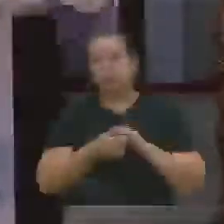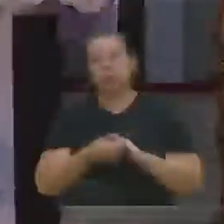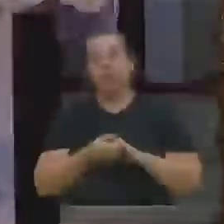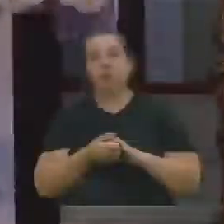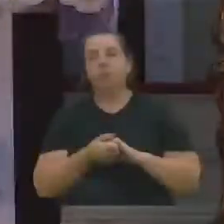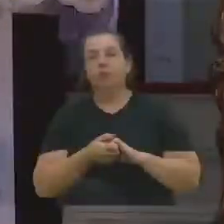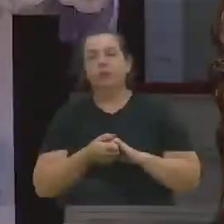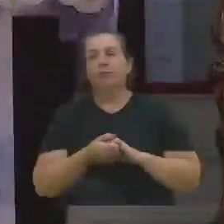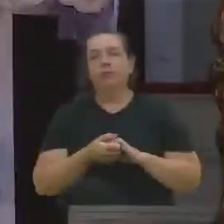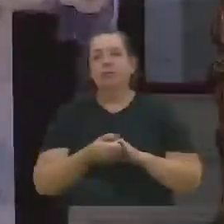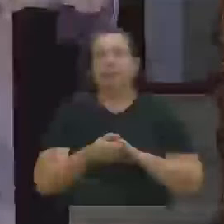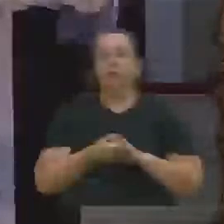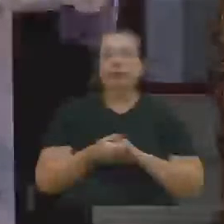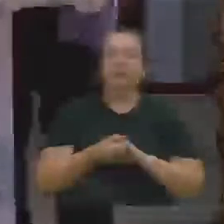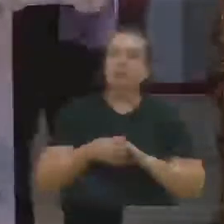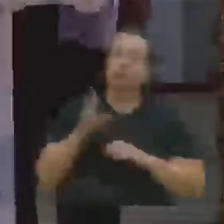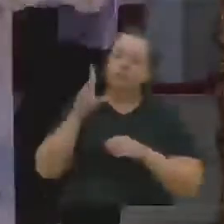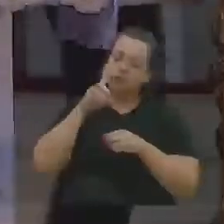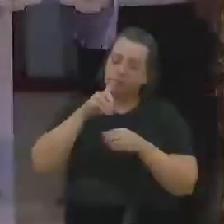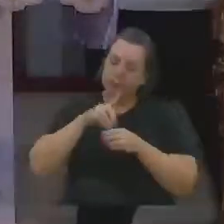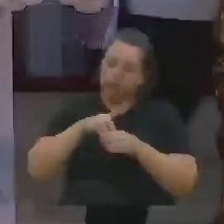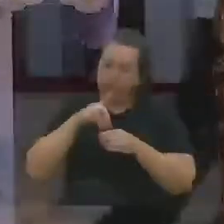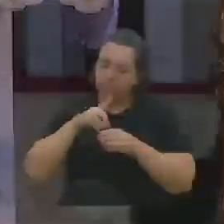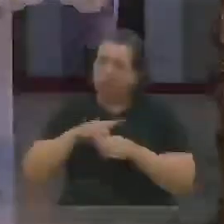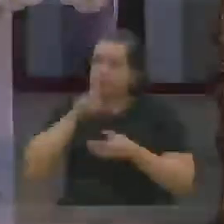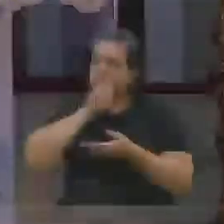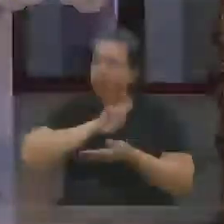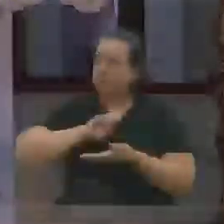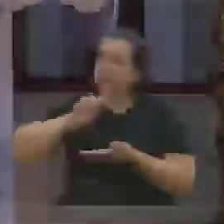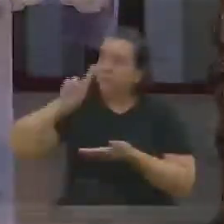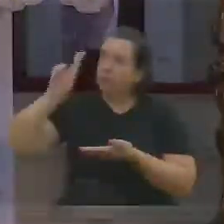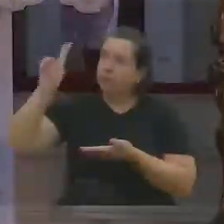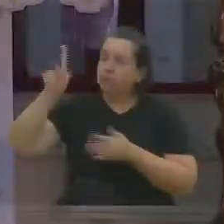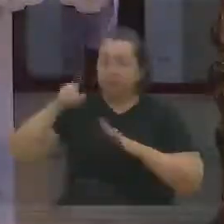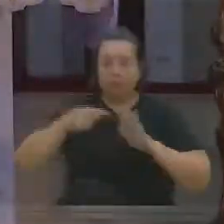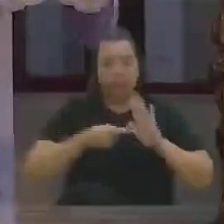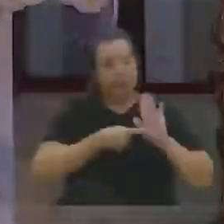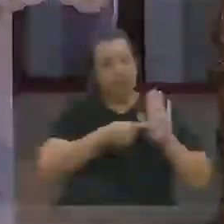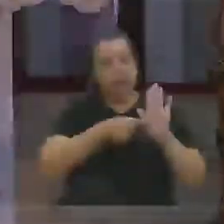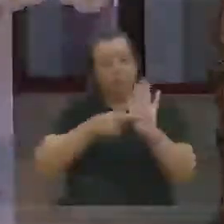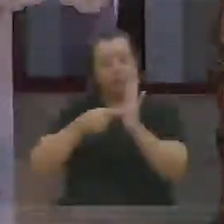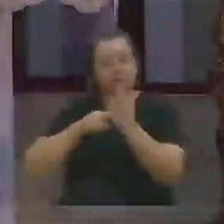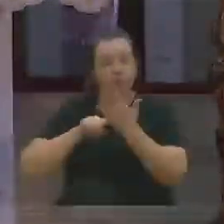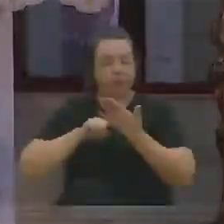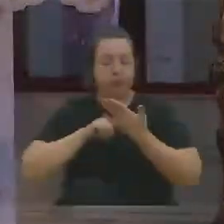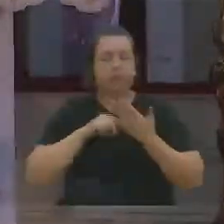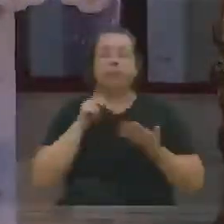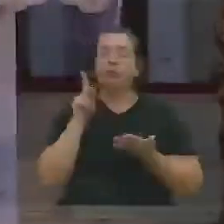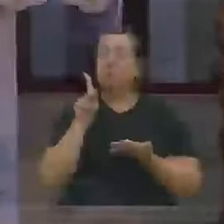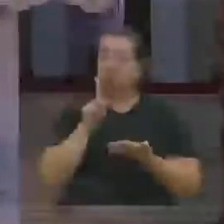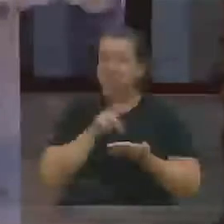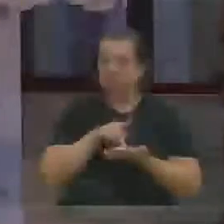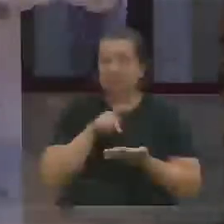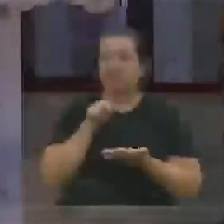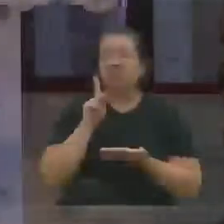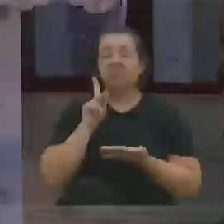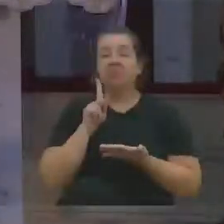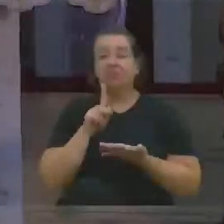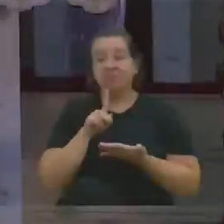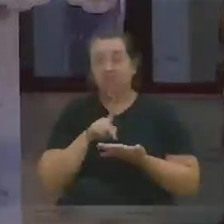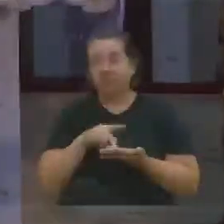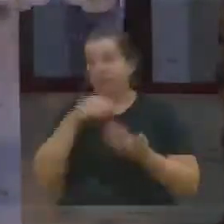É o dízimo, Senhor, que nos mostra